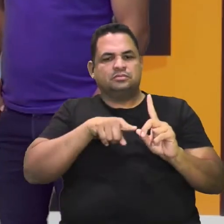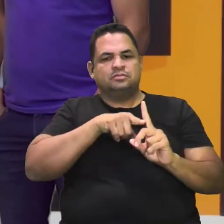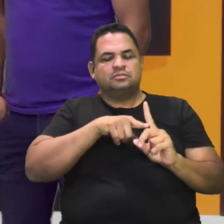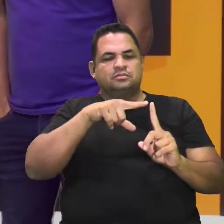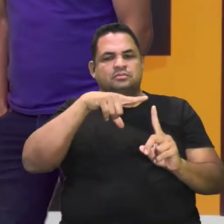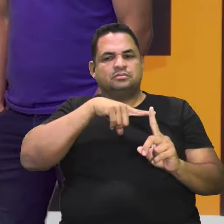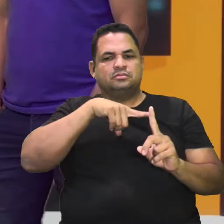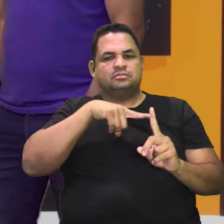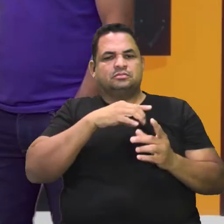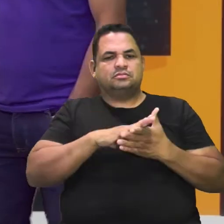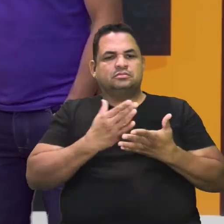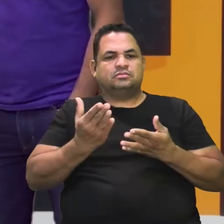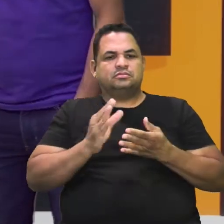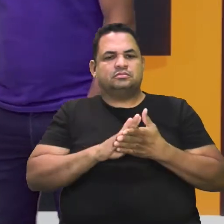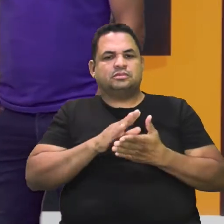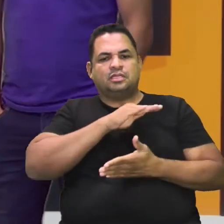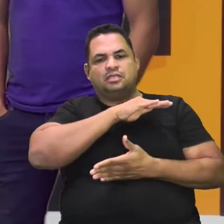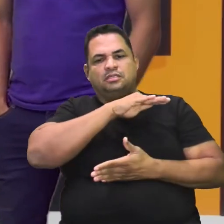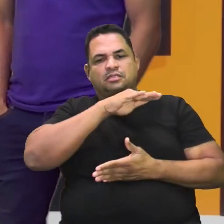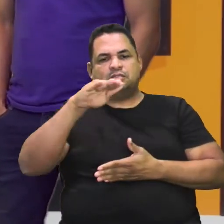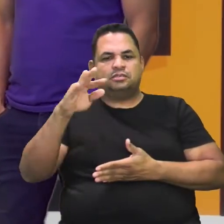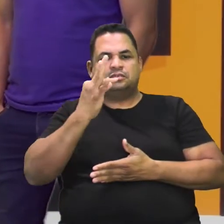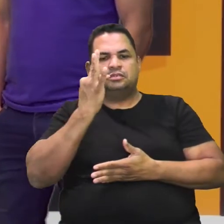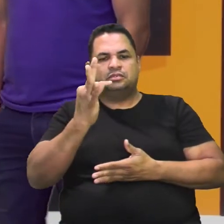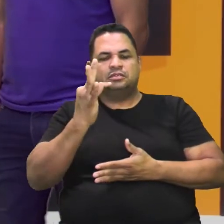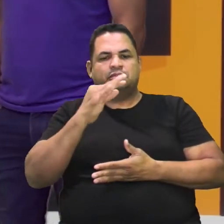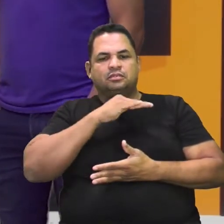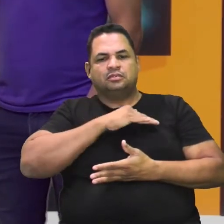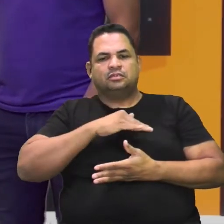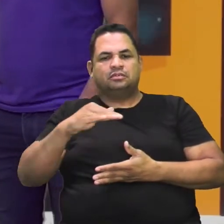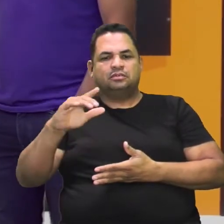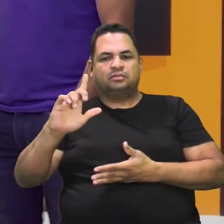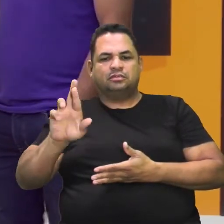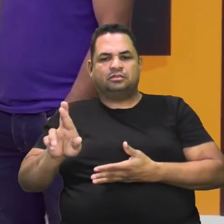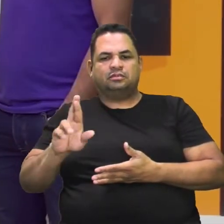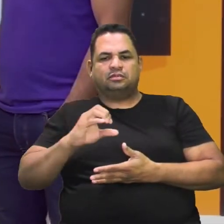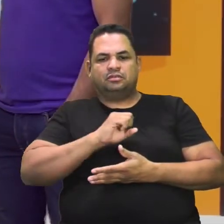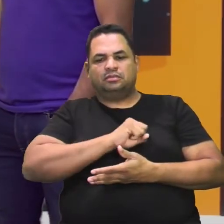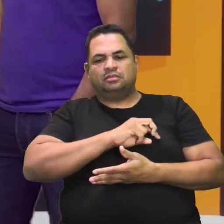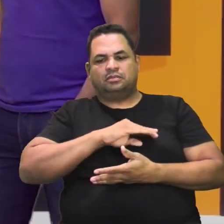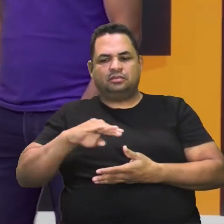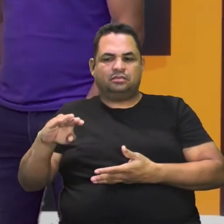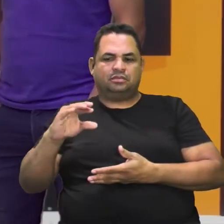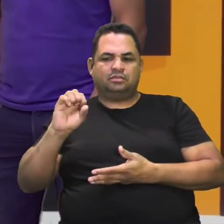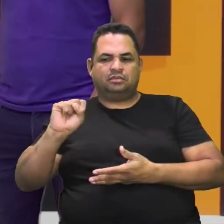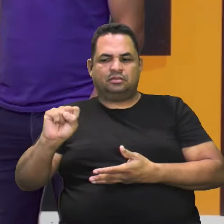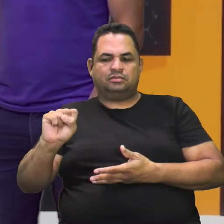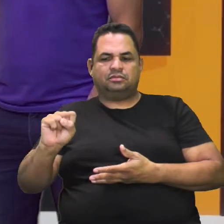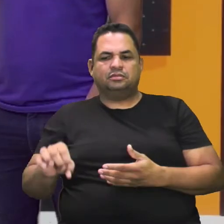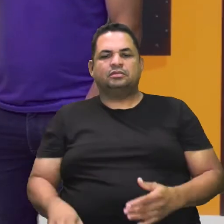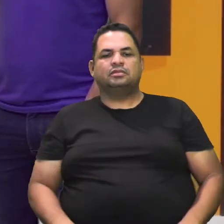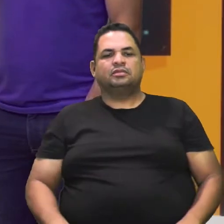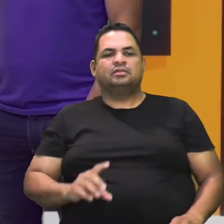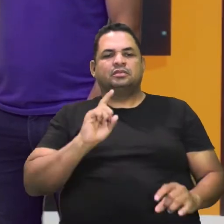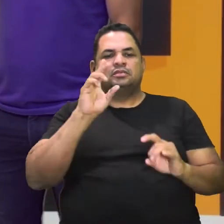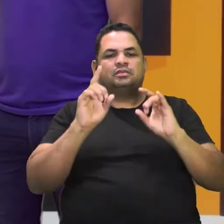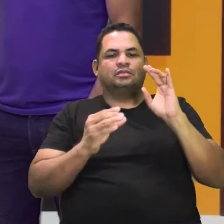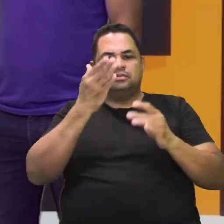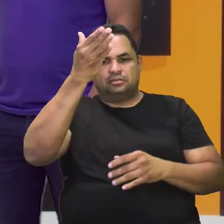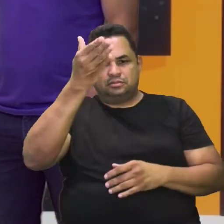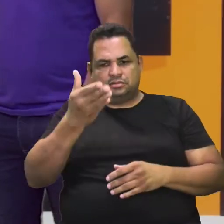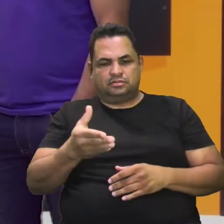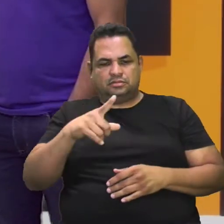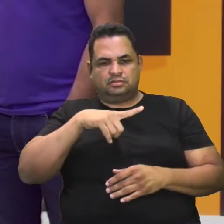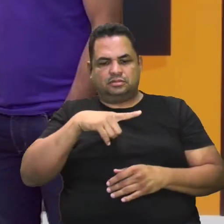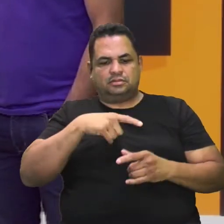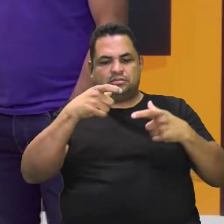uma circunferência aqui e temos algumas retas. A reta T, a reta R e a reta S. Cada uma